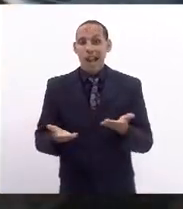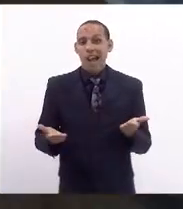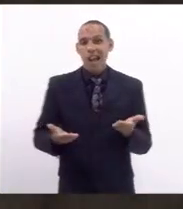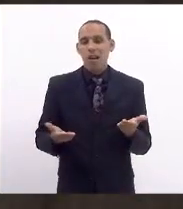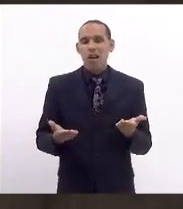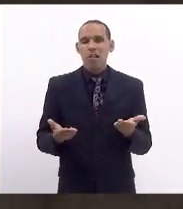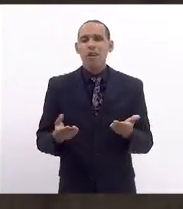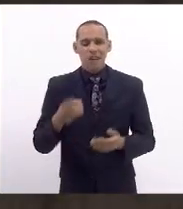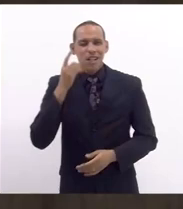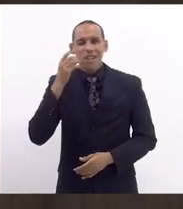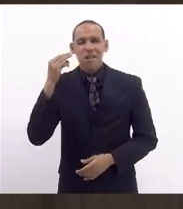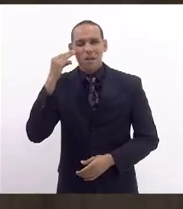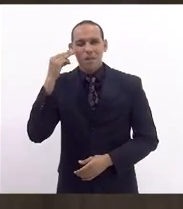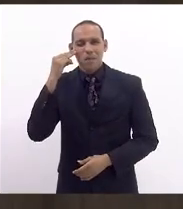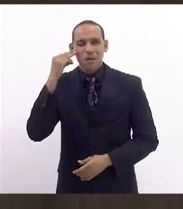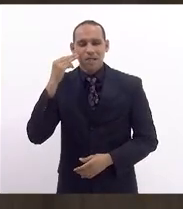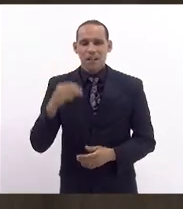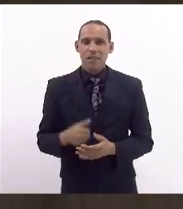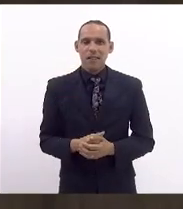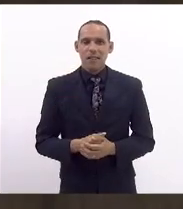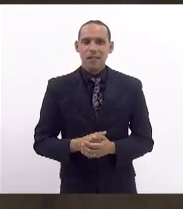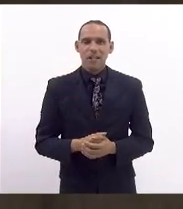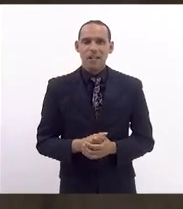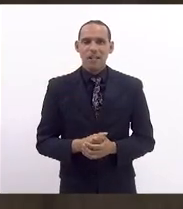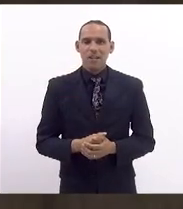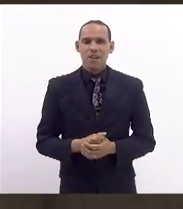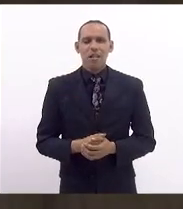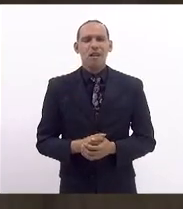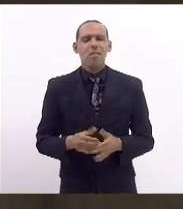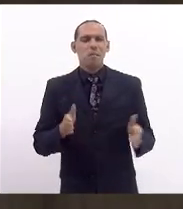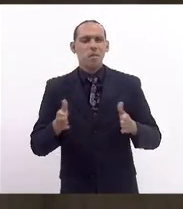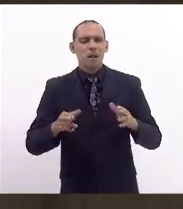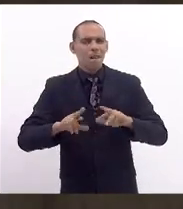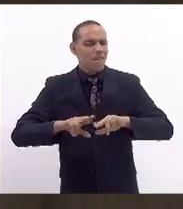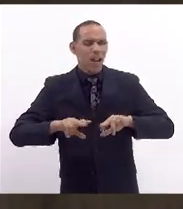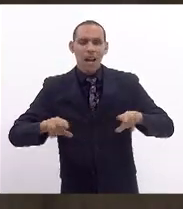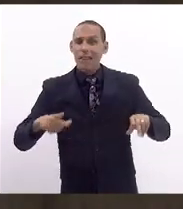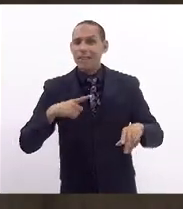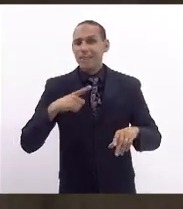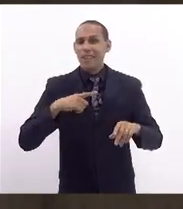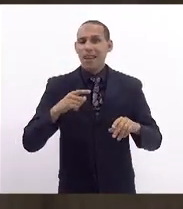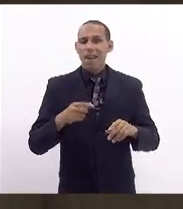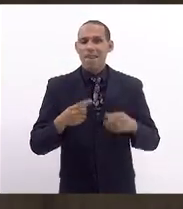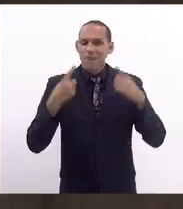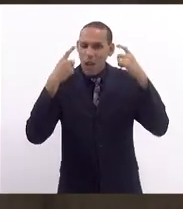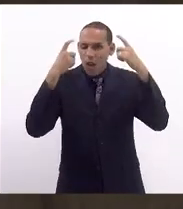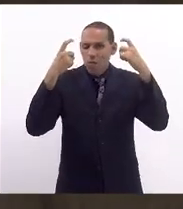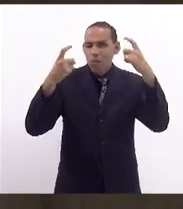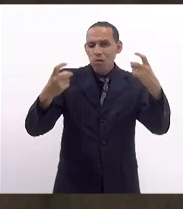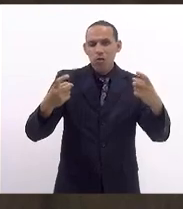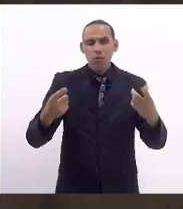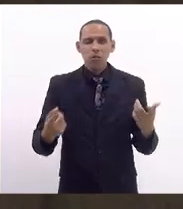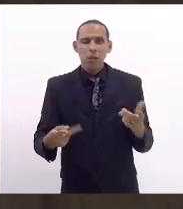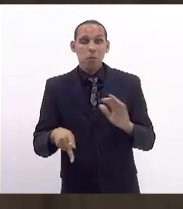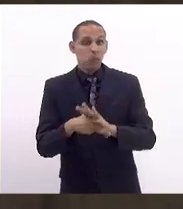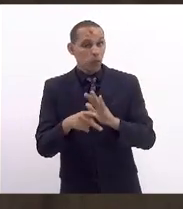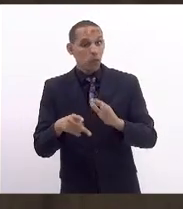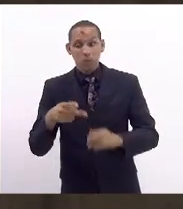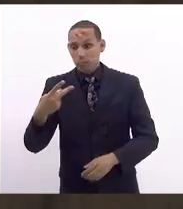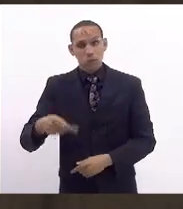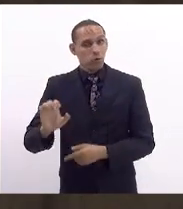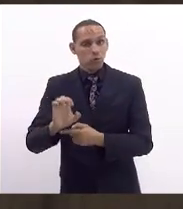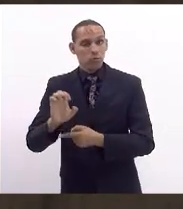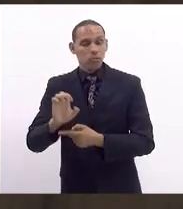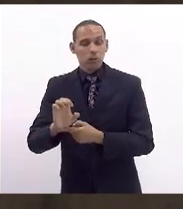pratica Deputado a Mônica Francisco em vários momentos em vários momentos ações de violência que parte do próprio